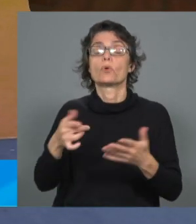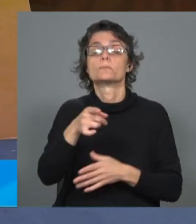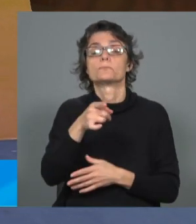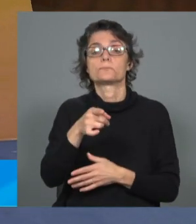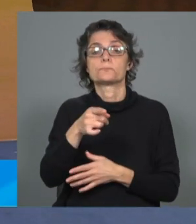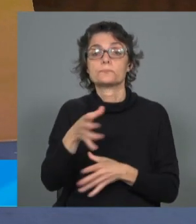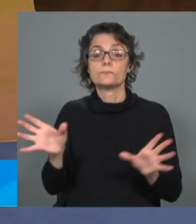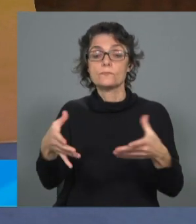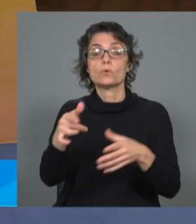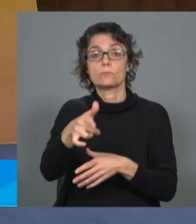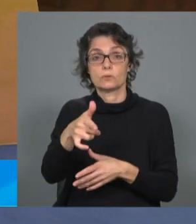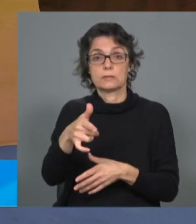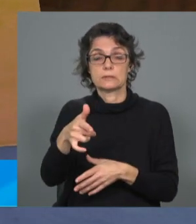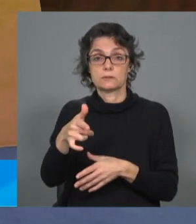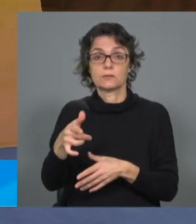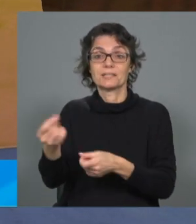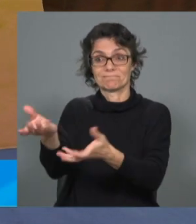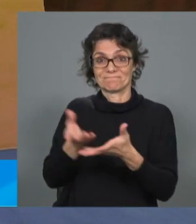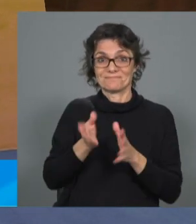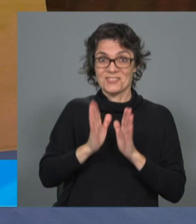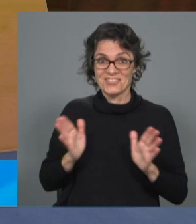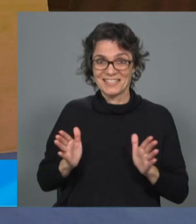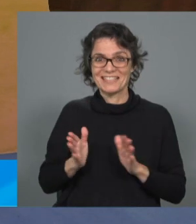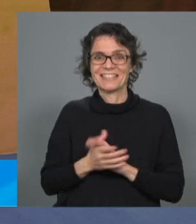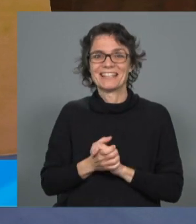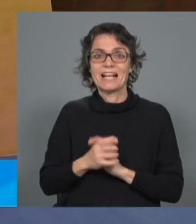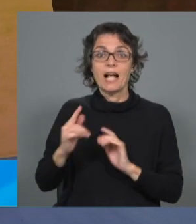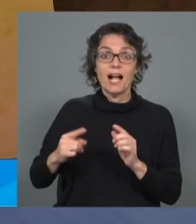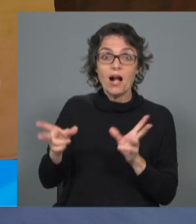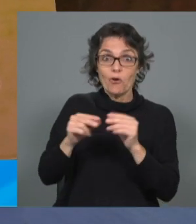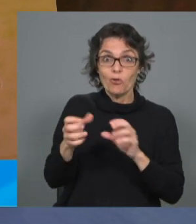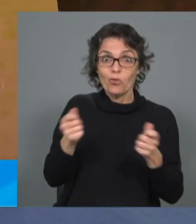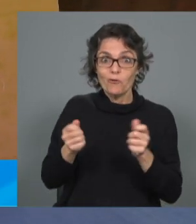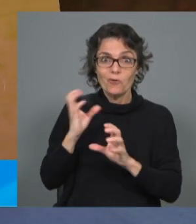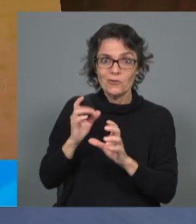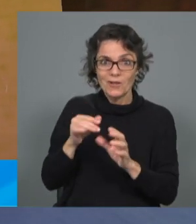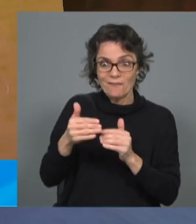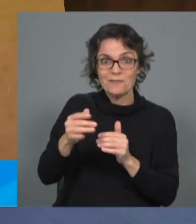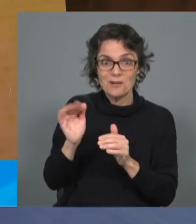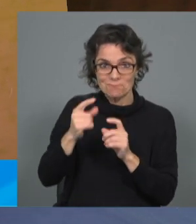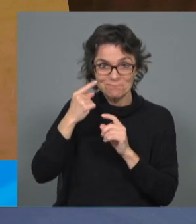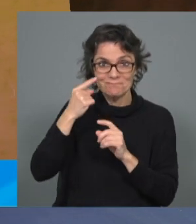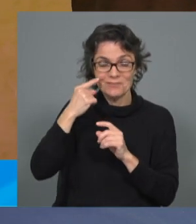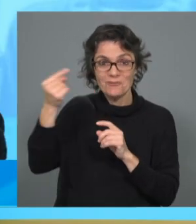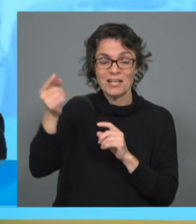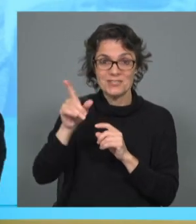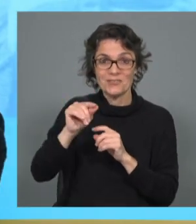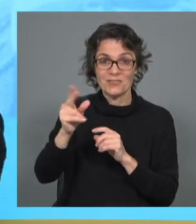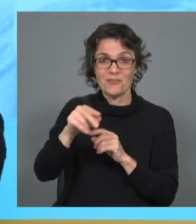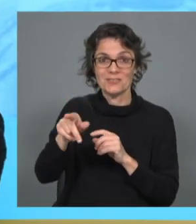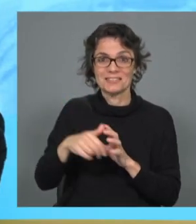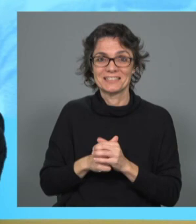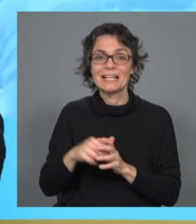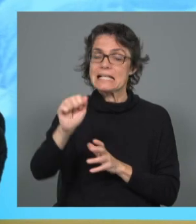já conseguiram acolher? Disse-me há pouco, já um novo autocarro que se prepara para partir? Sim, como eu dizia, nós fizemos logo